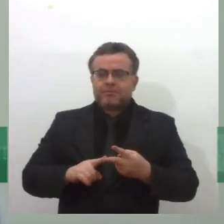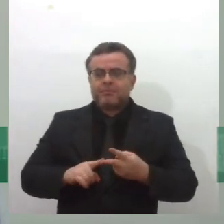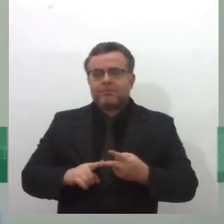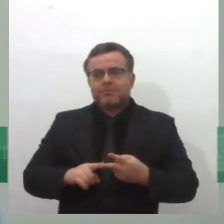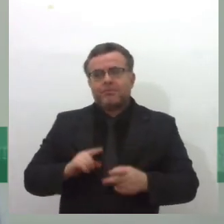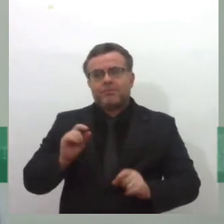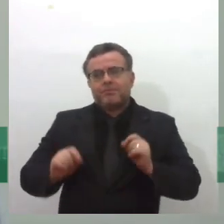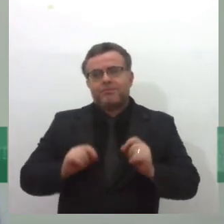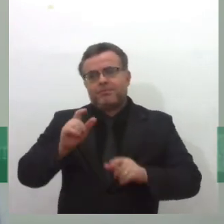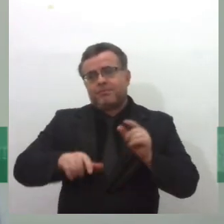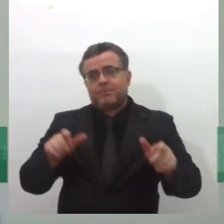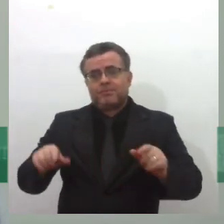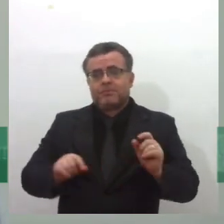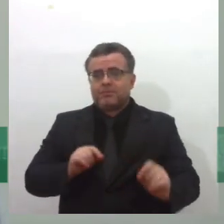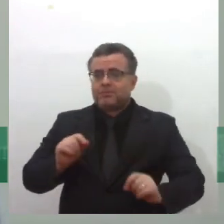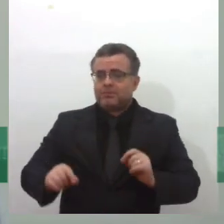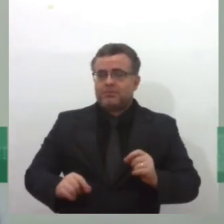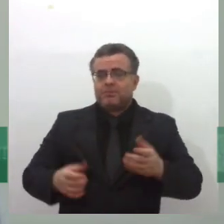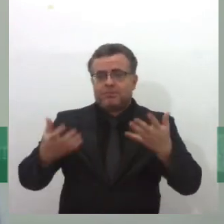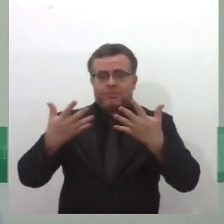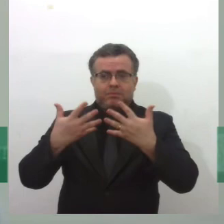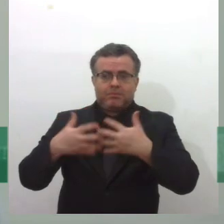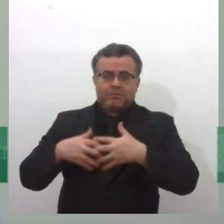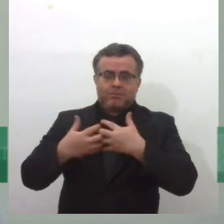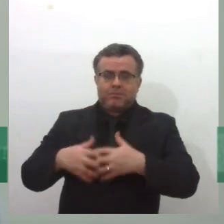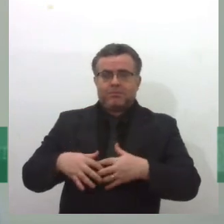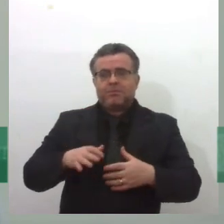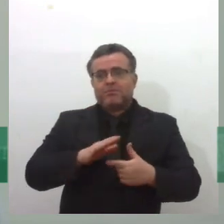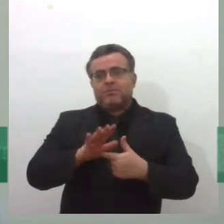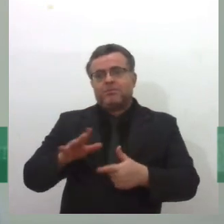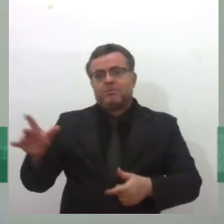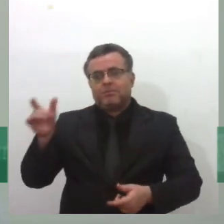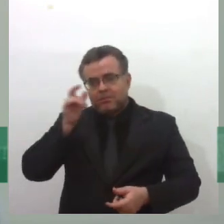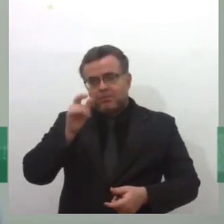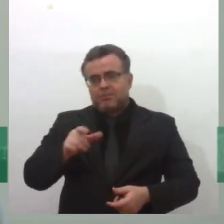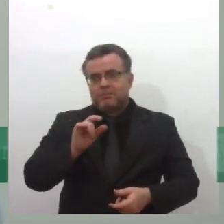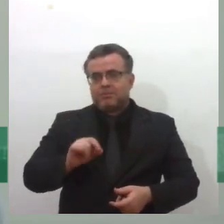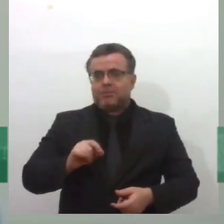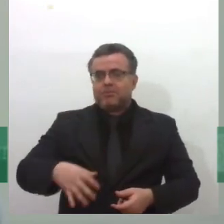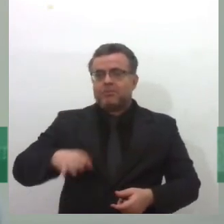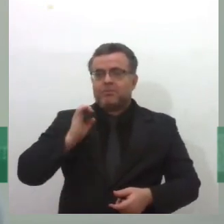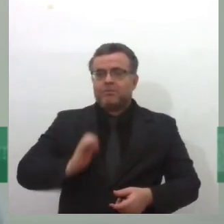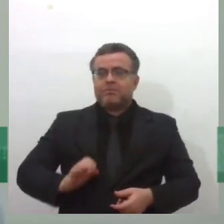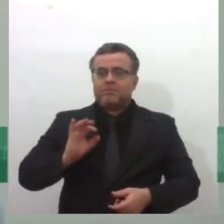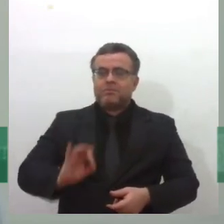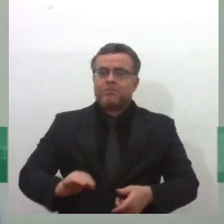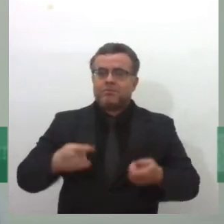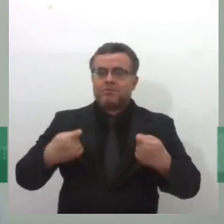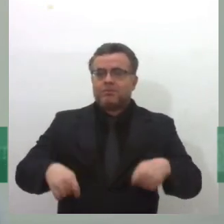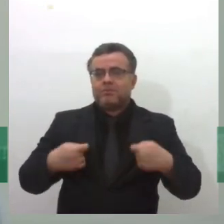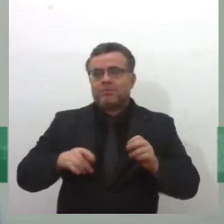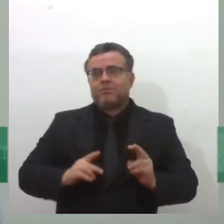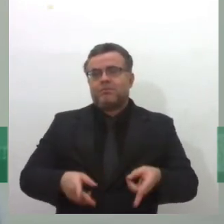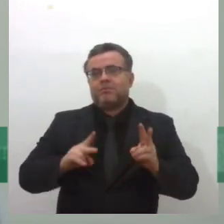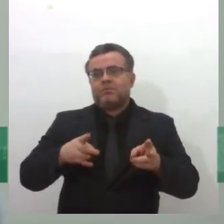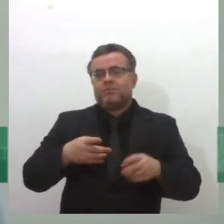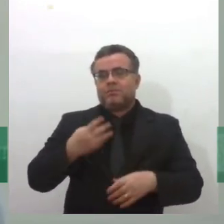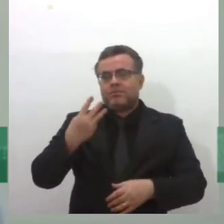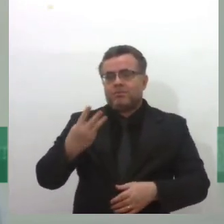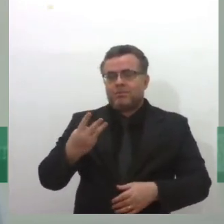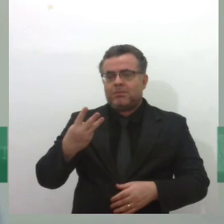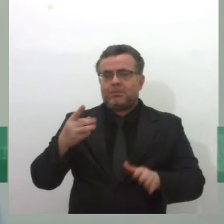professor Mário Sérgio Cortella, ele traz uma reflexão interessante, que é o seguinte: o que é agir com ética? Né? Basta responder três